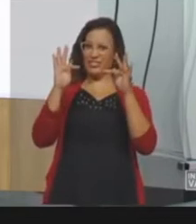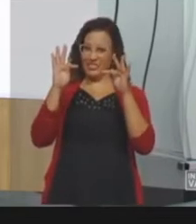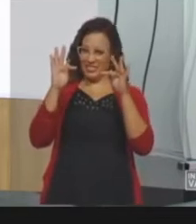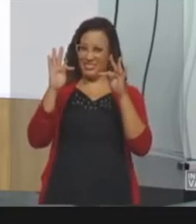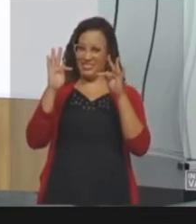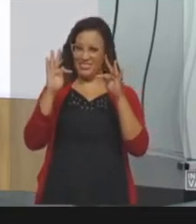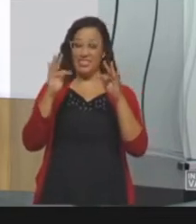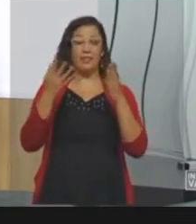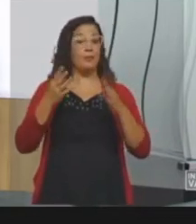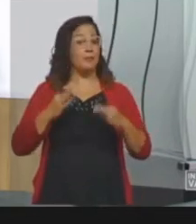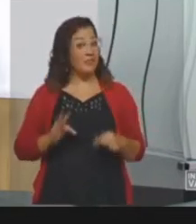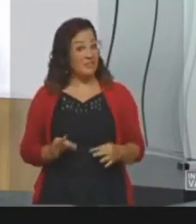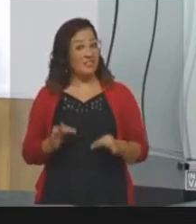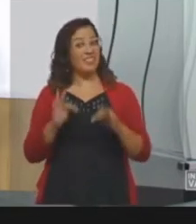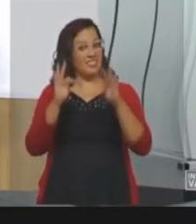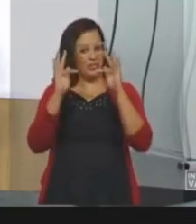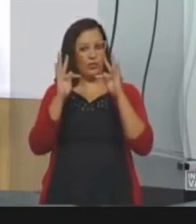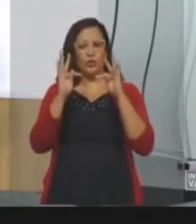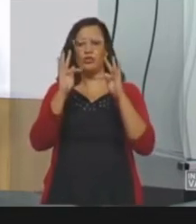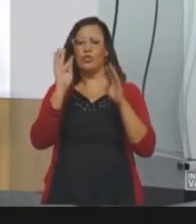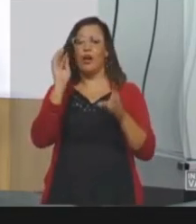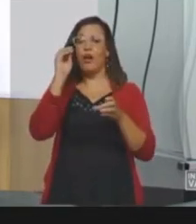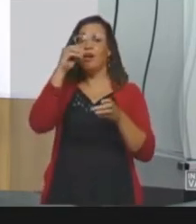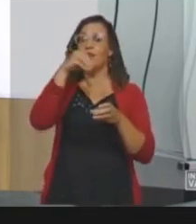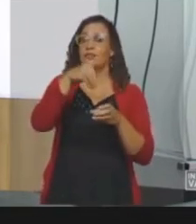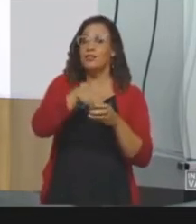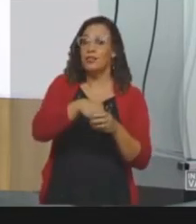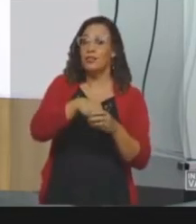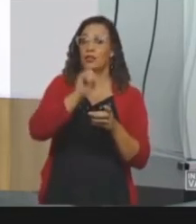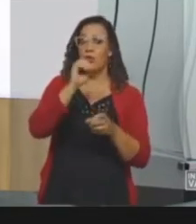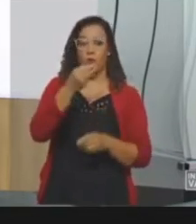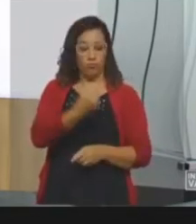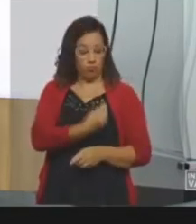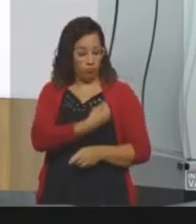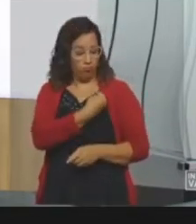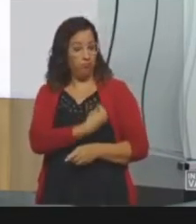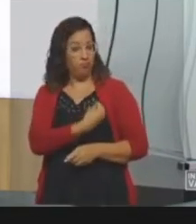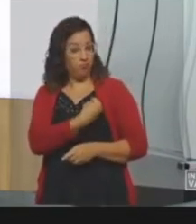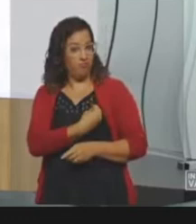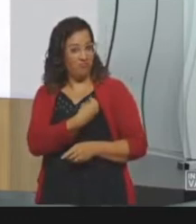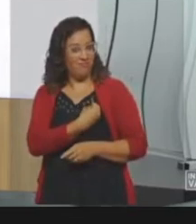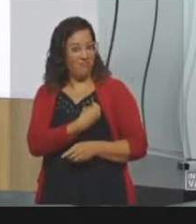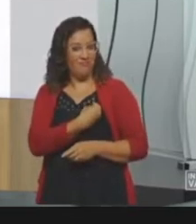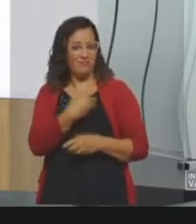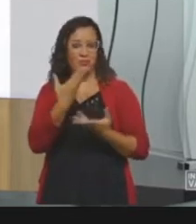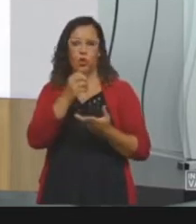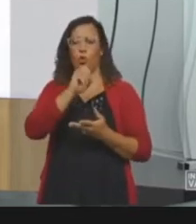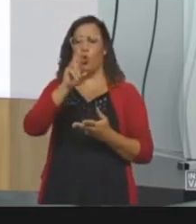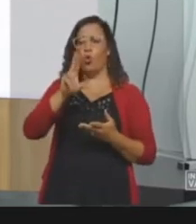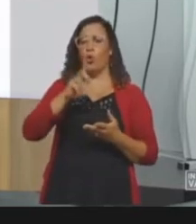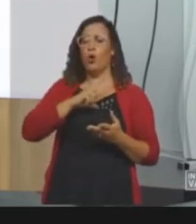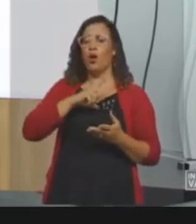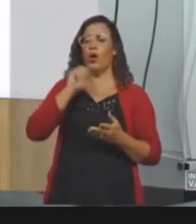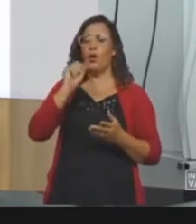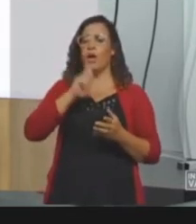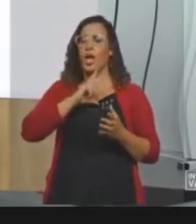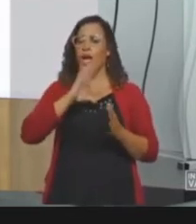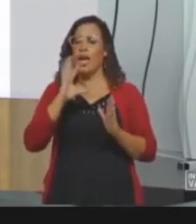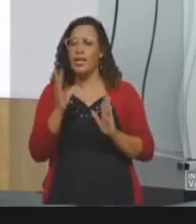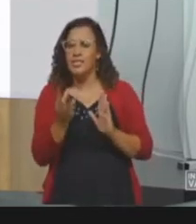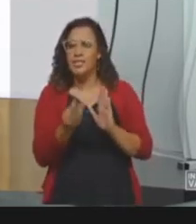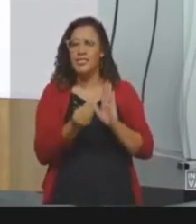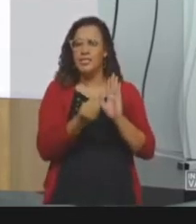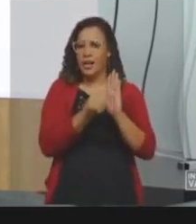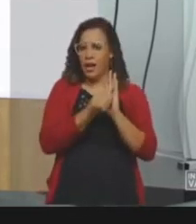da tecnologia aplicada em seres vivos ou em células ou compostos que